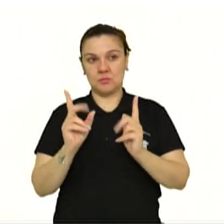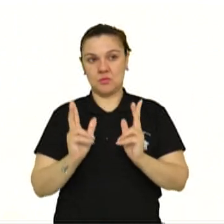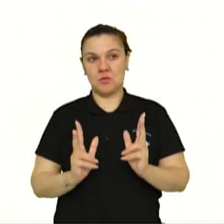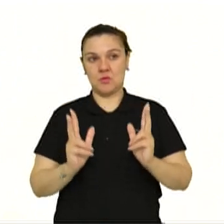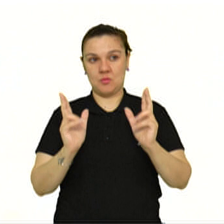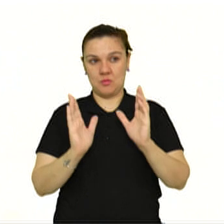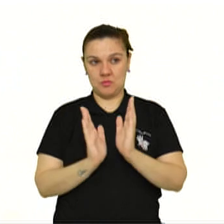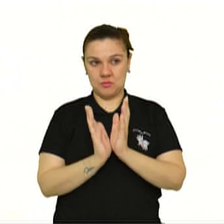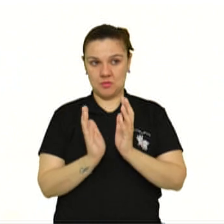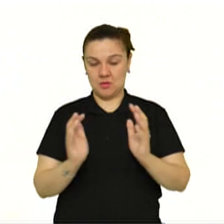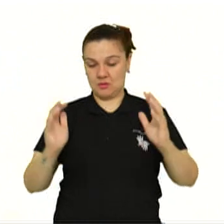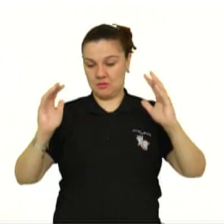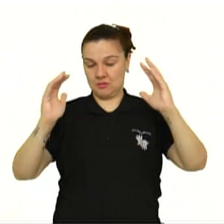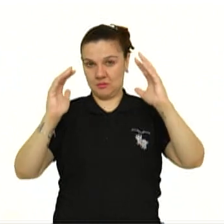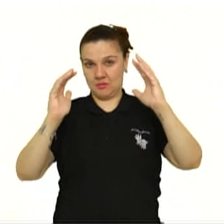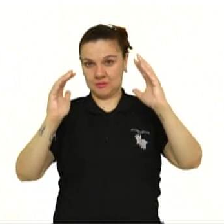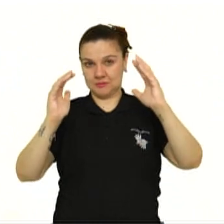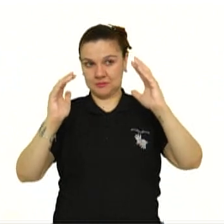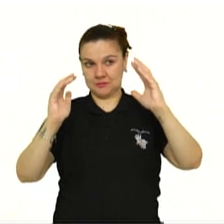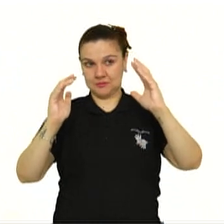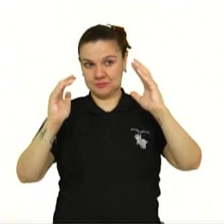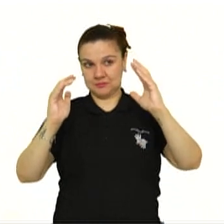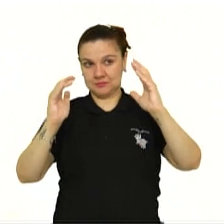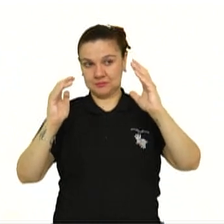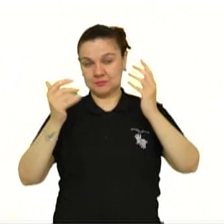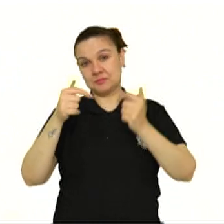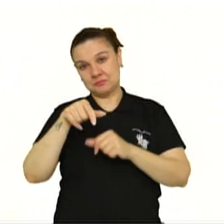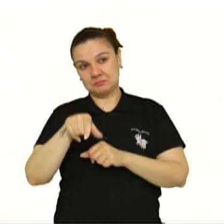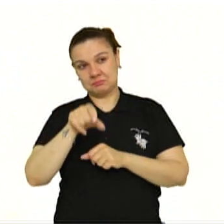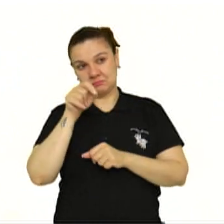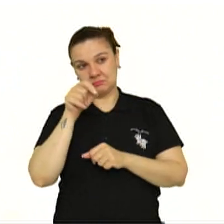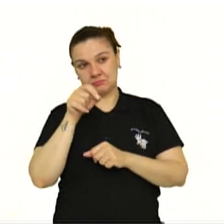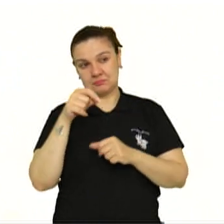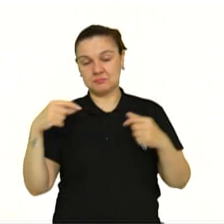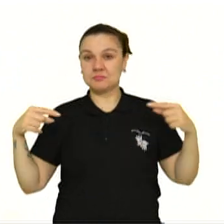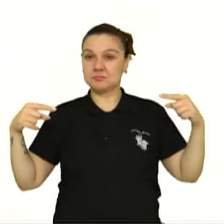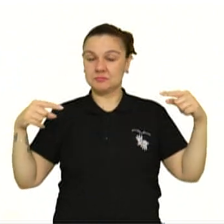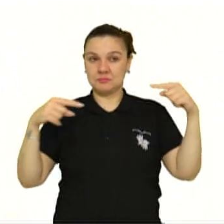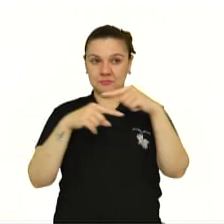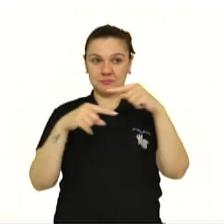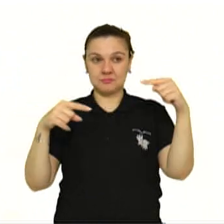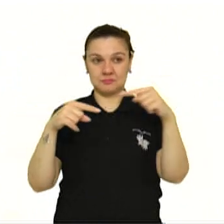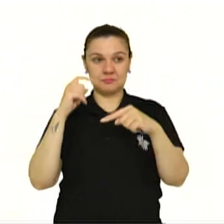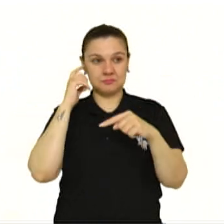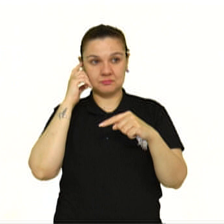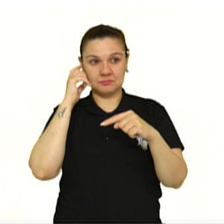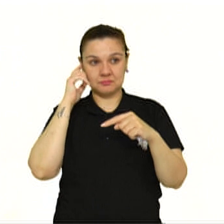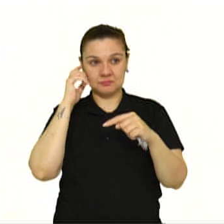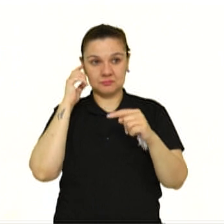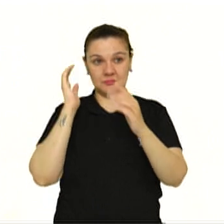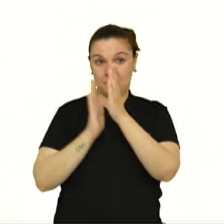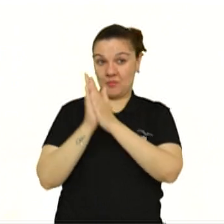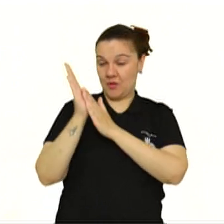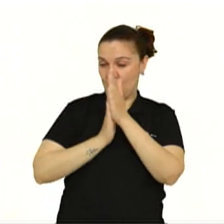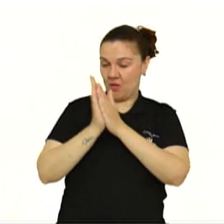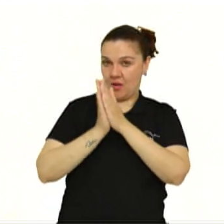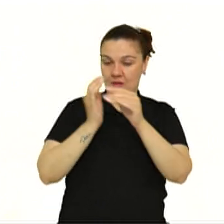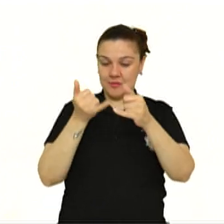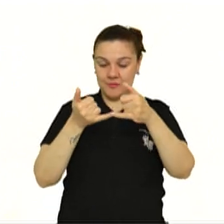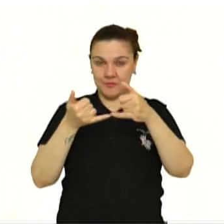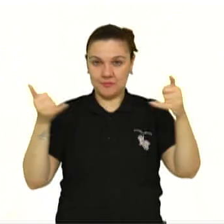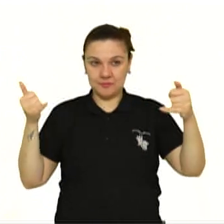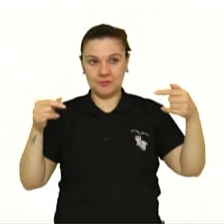corta o papelão no formato da raquete, tá? O formato que você preferir. E daí você vai fazer rolinhos com esse jornal,